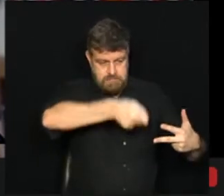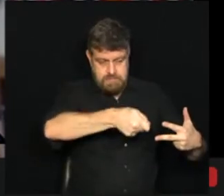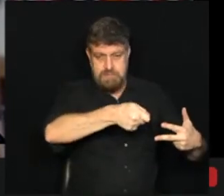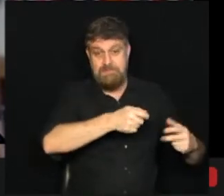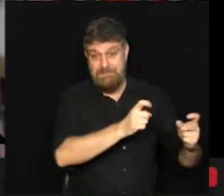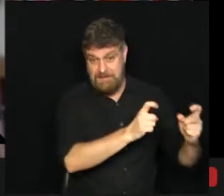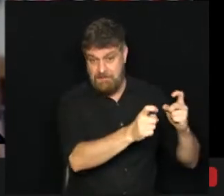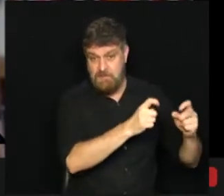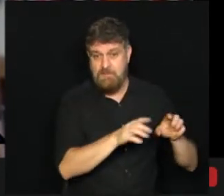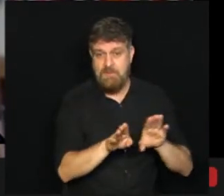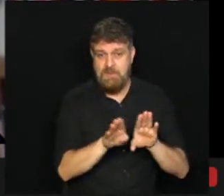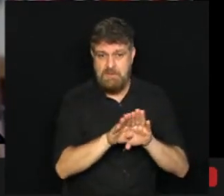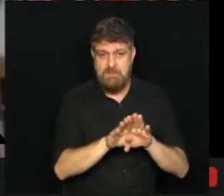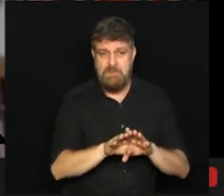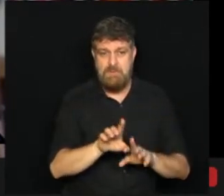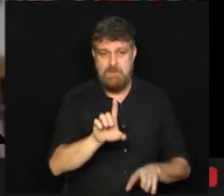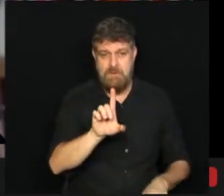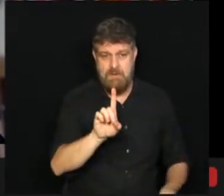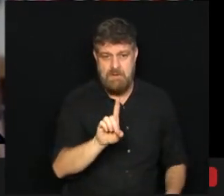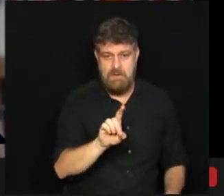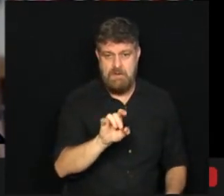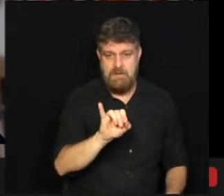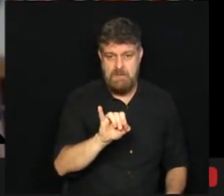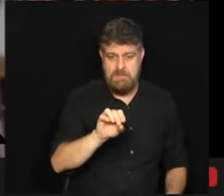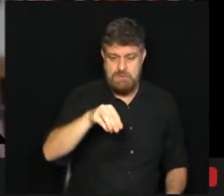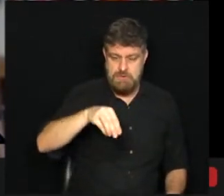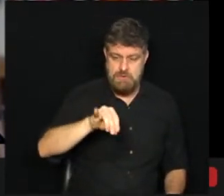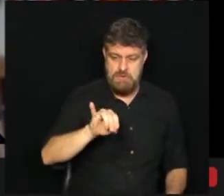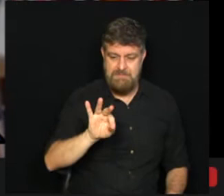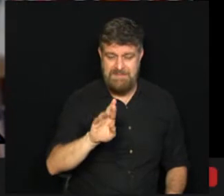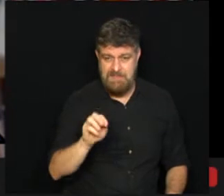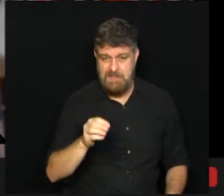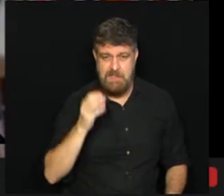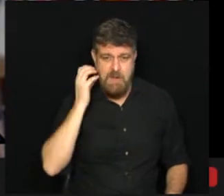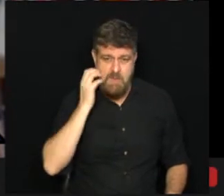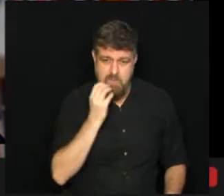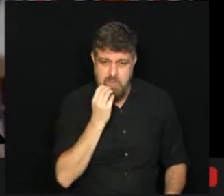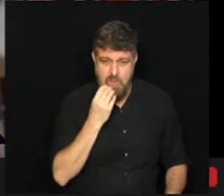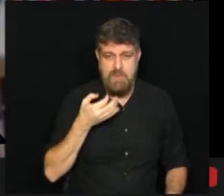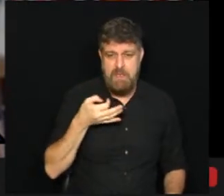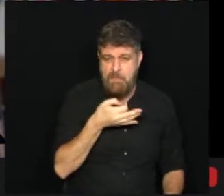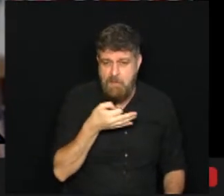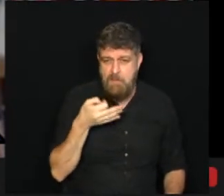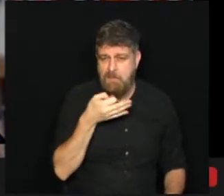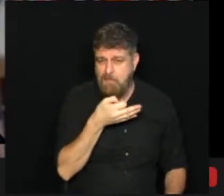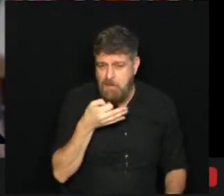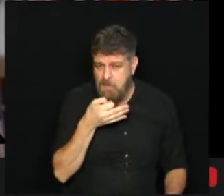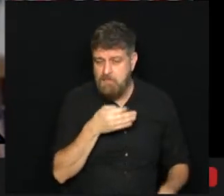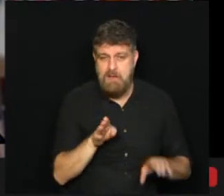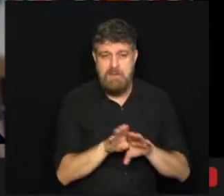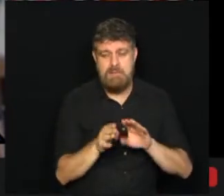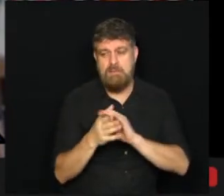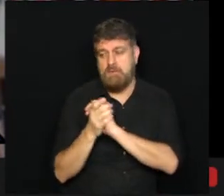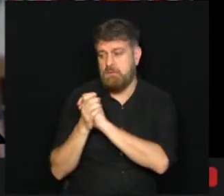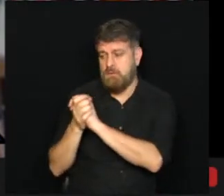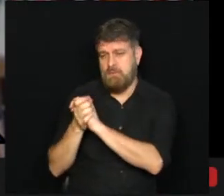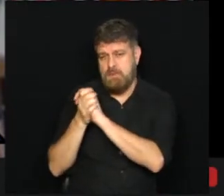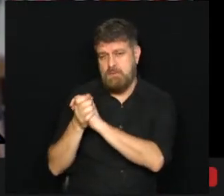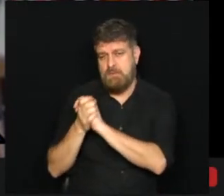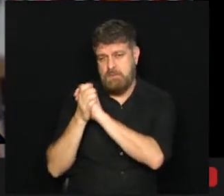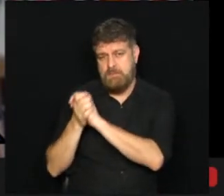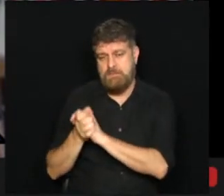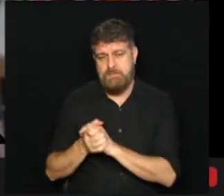doutor Dimitri também e parabenizo pelas suas importantes considerações e deixo uma saudação também para